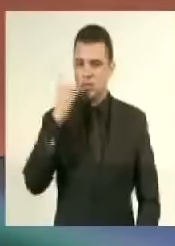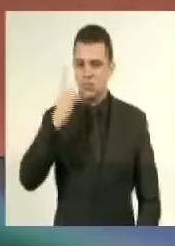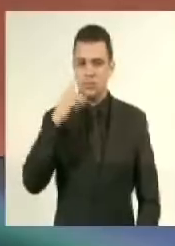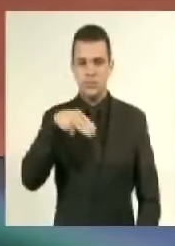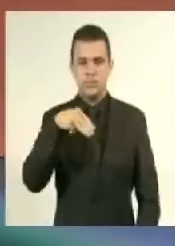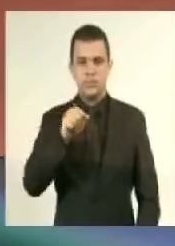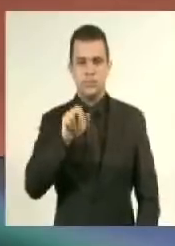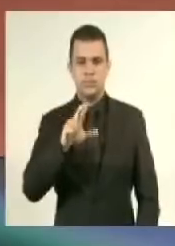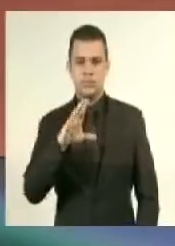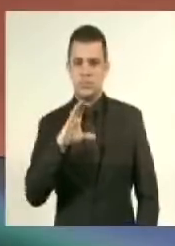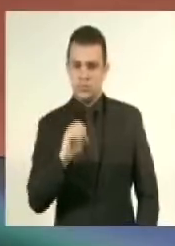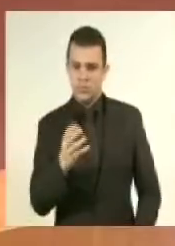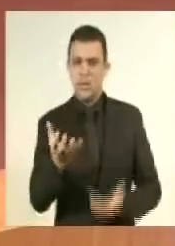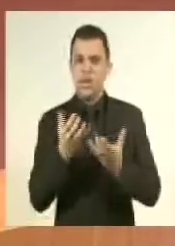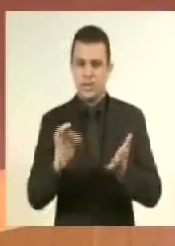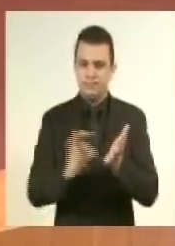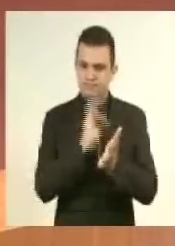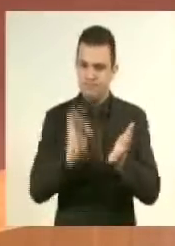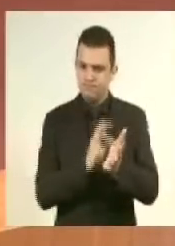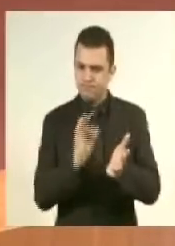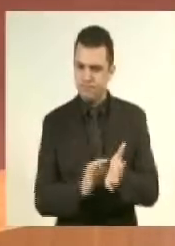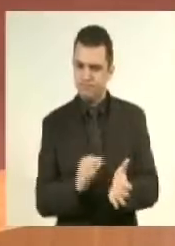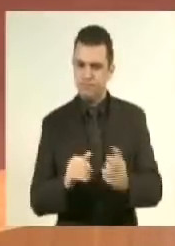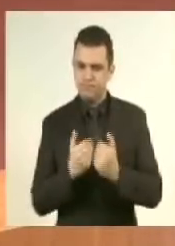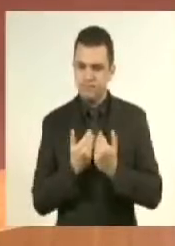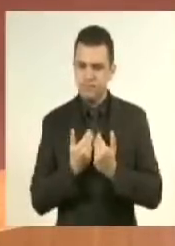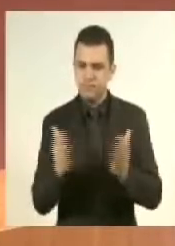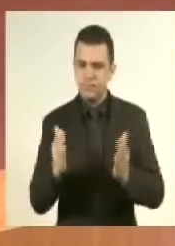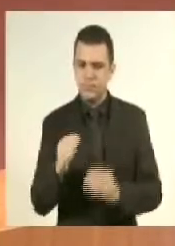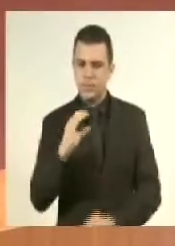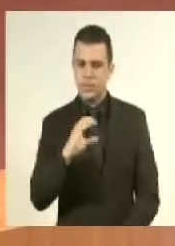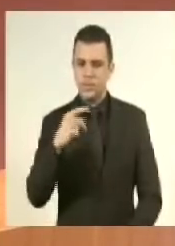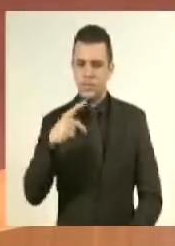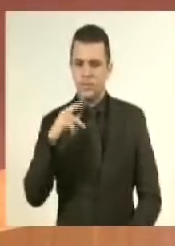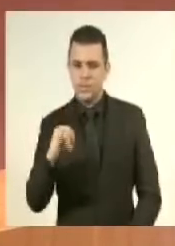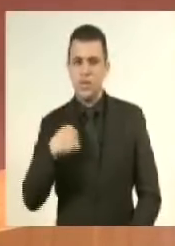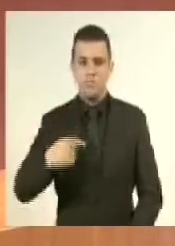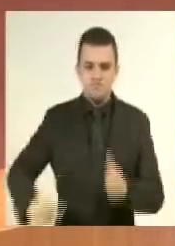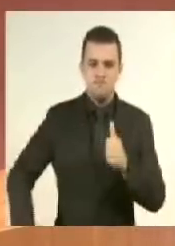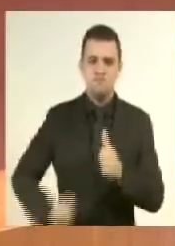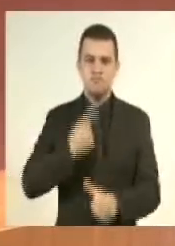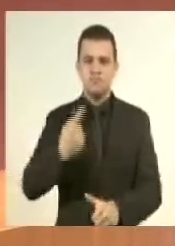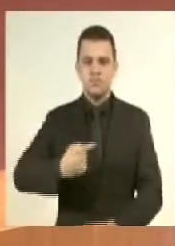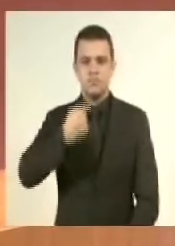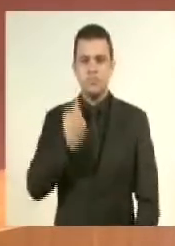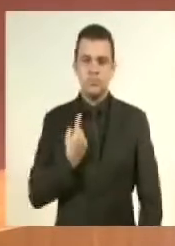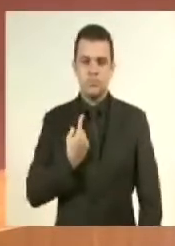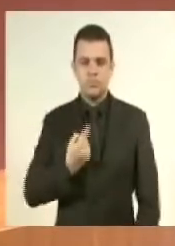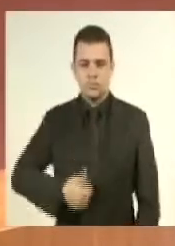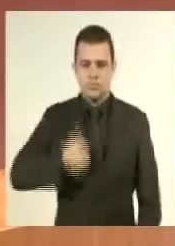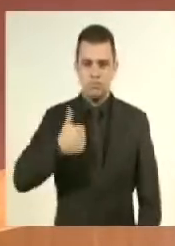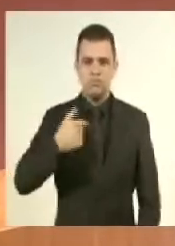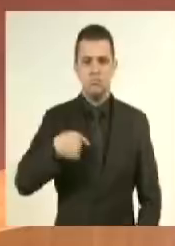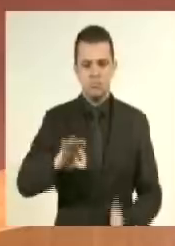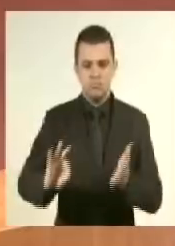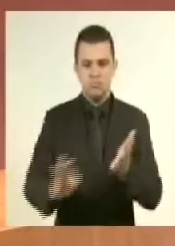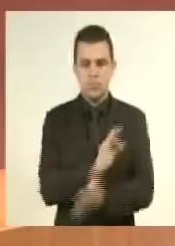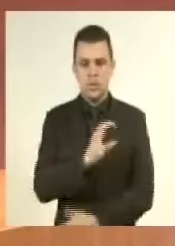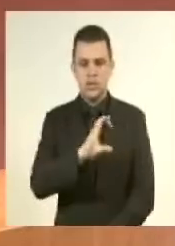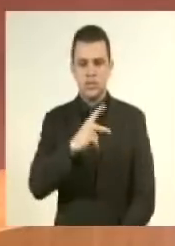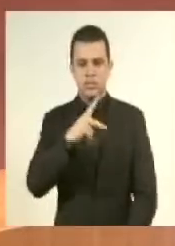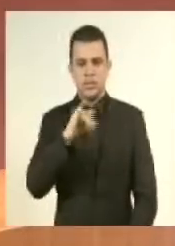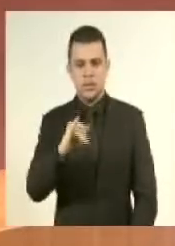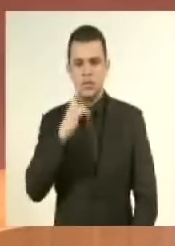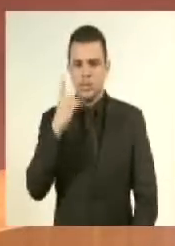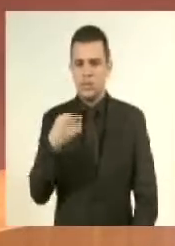colher assinaturas para abrir uma CPI, eu sou a primeira a assinar a CPI que o deputado Marco Aurélio